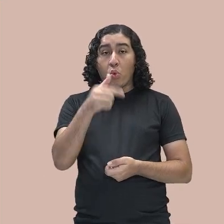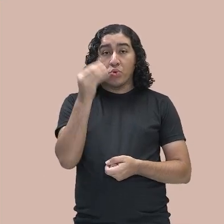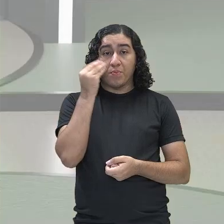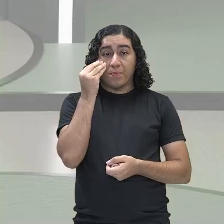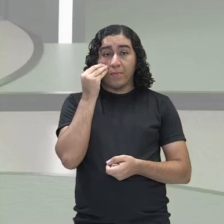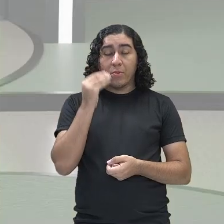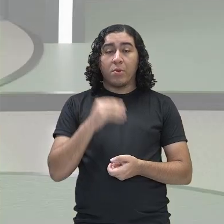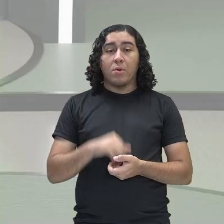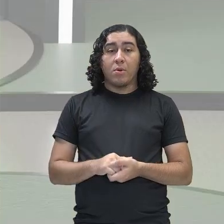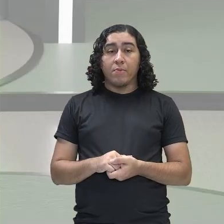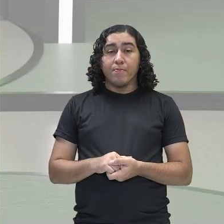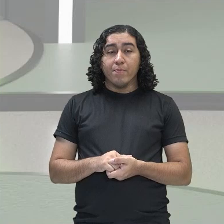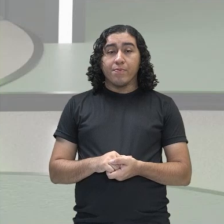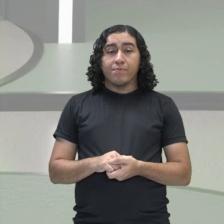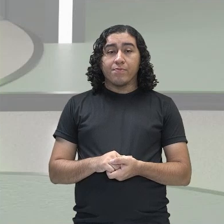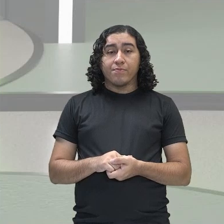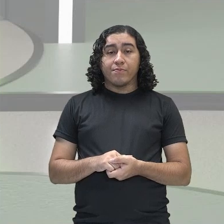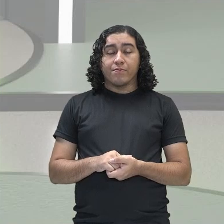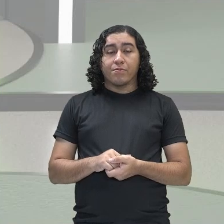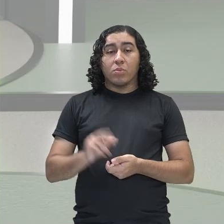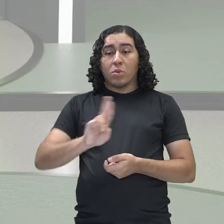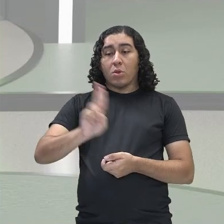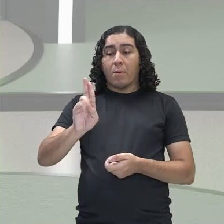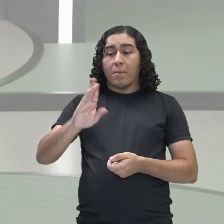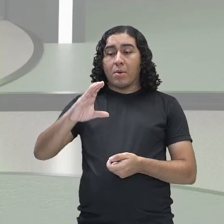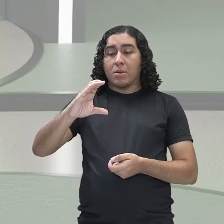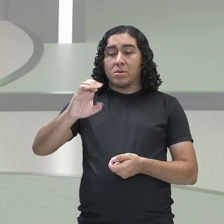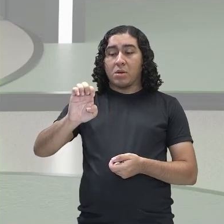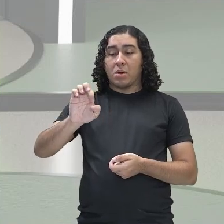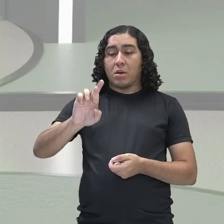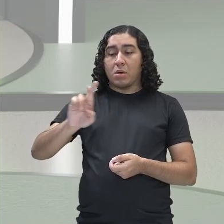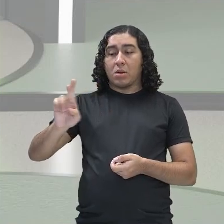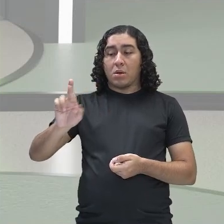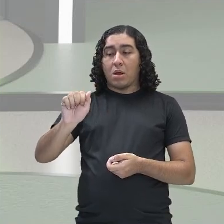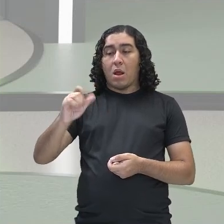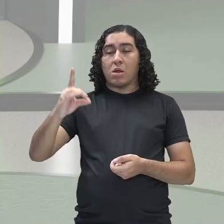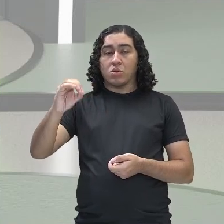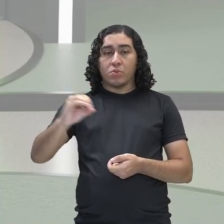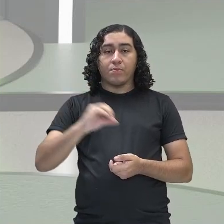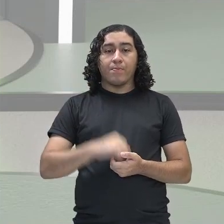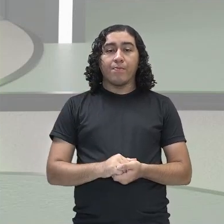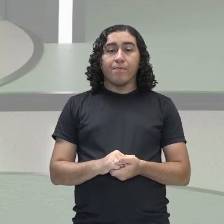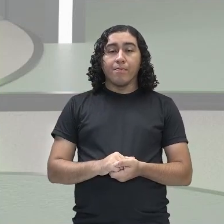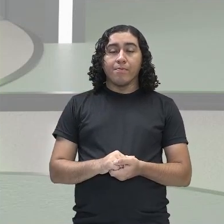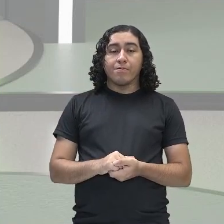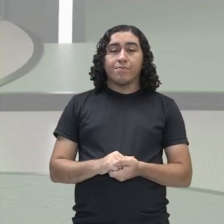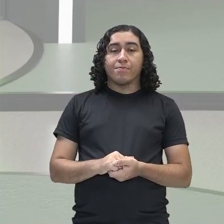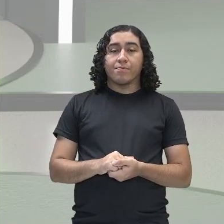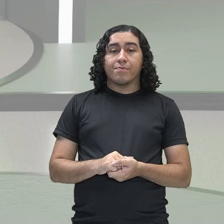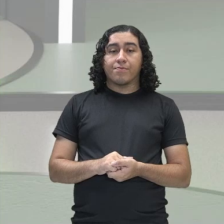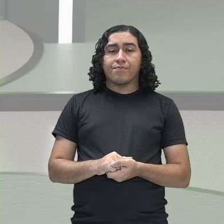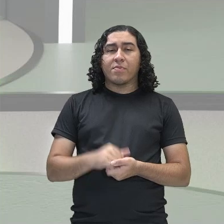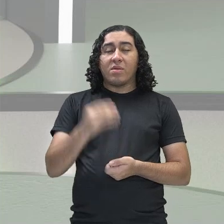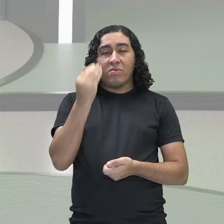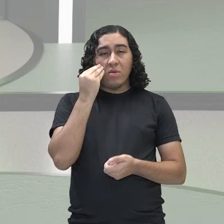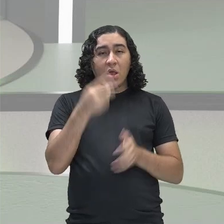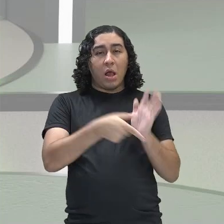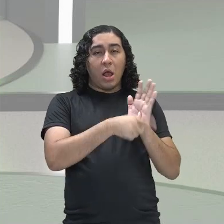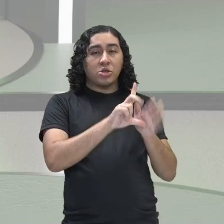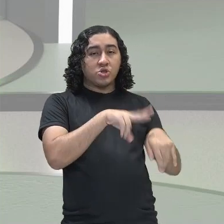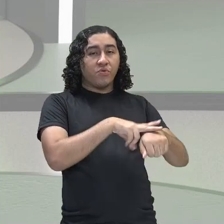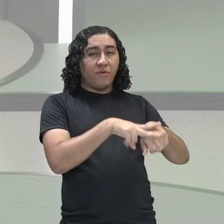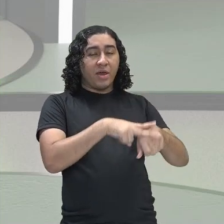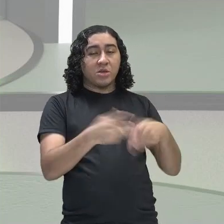vai observar o bioma cerrado, né? Estávamos observando aqui, ó, essa área verde, que é o bioma